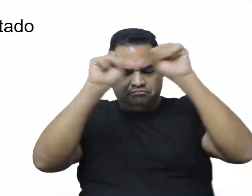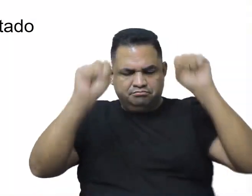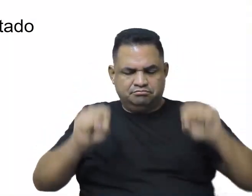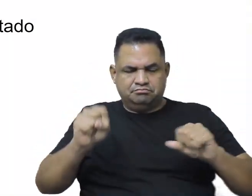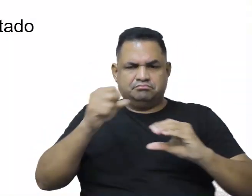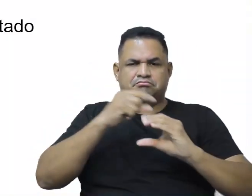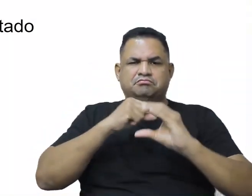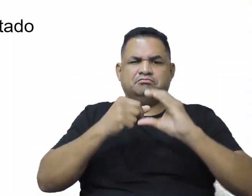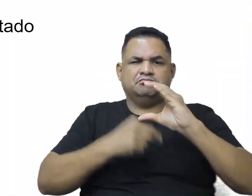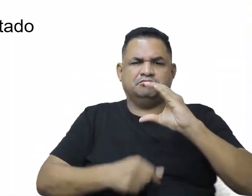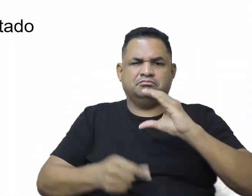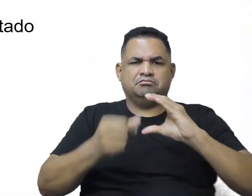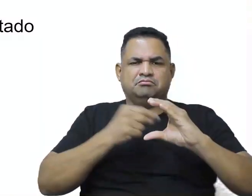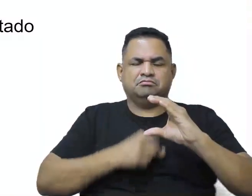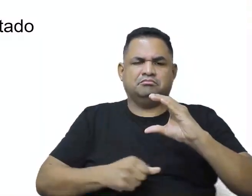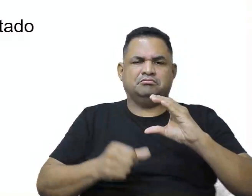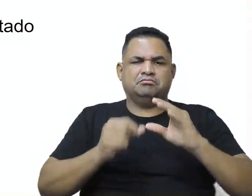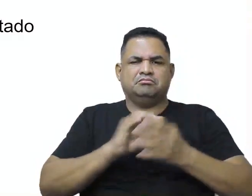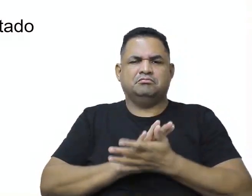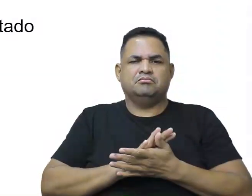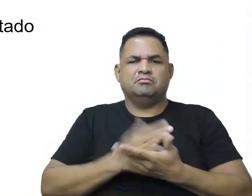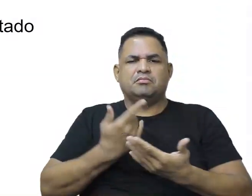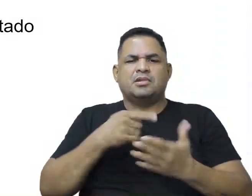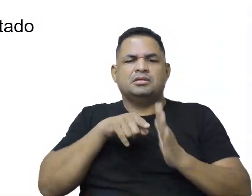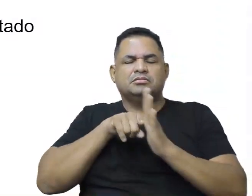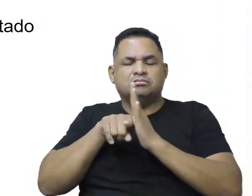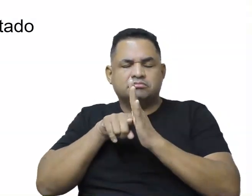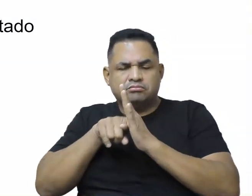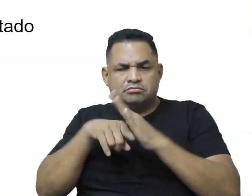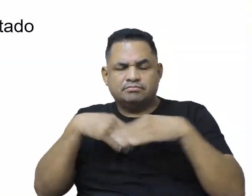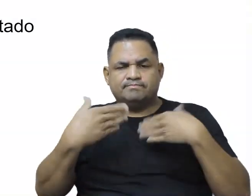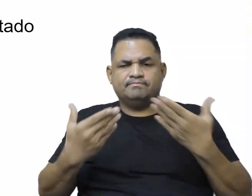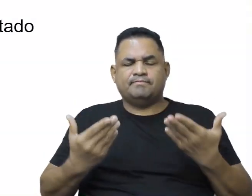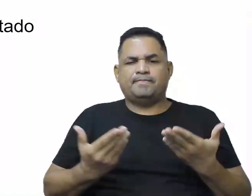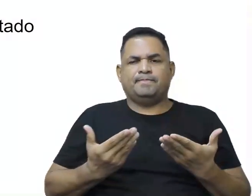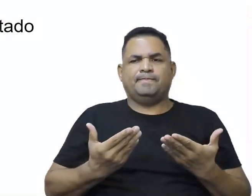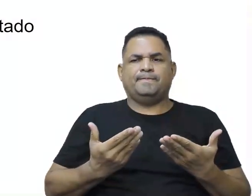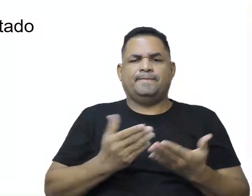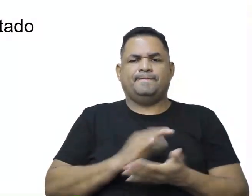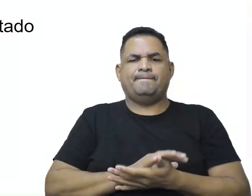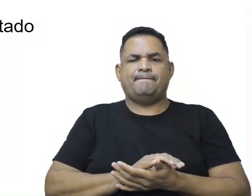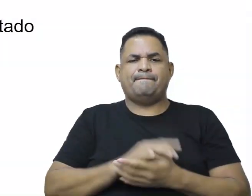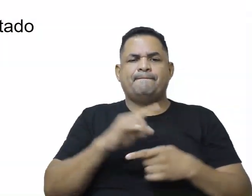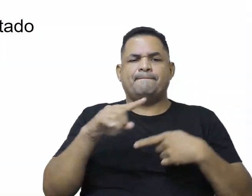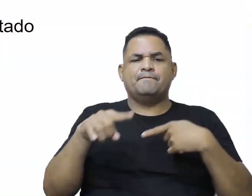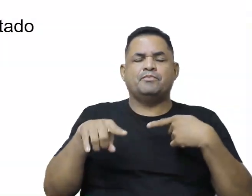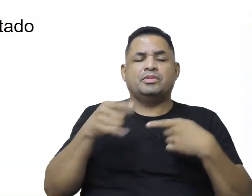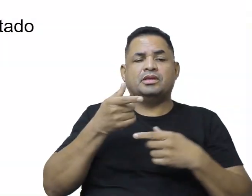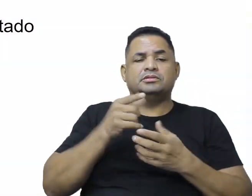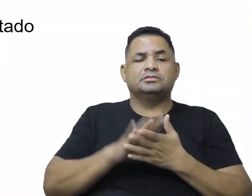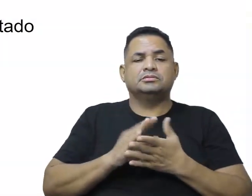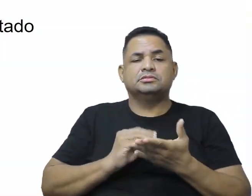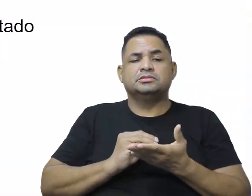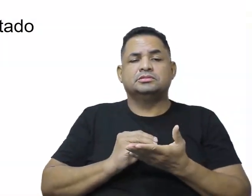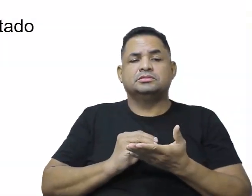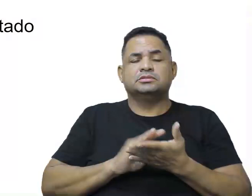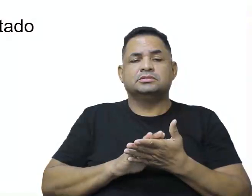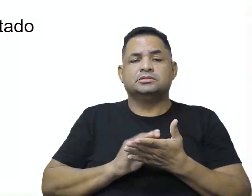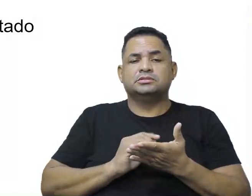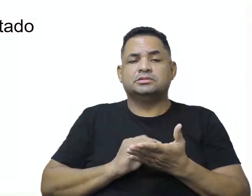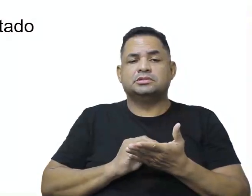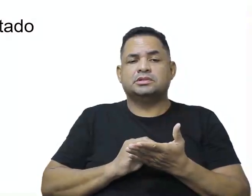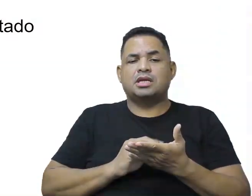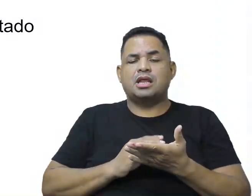capitalista e os estudos dele inclusive vão para outras questões é porque